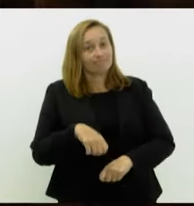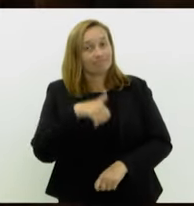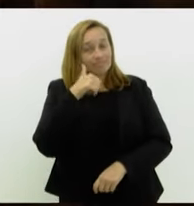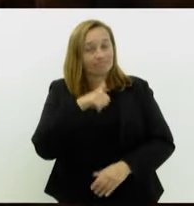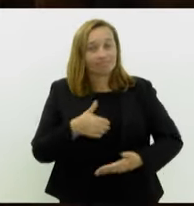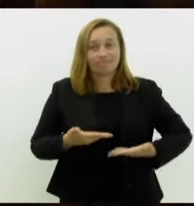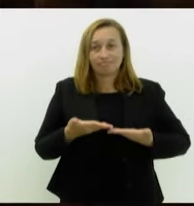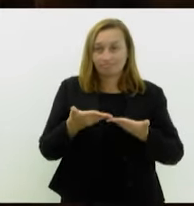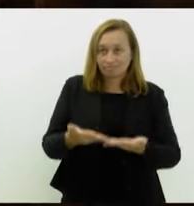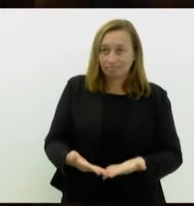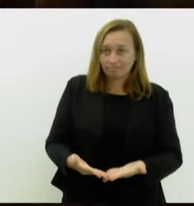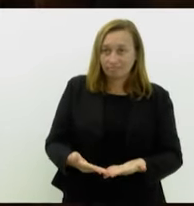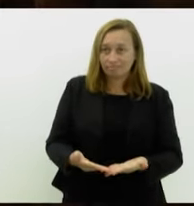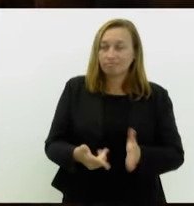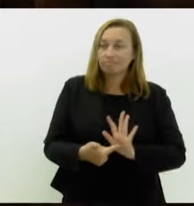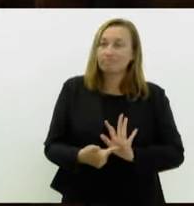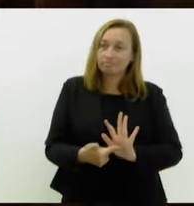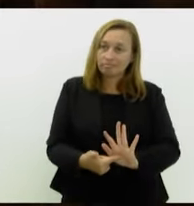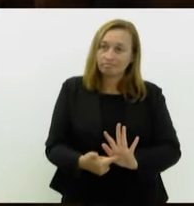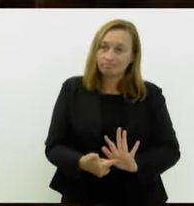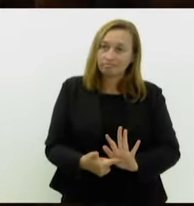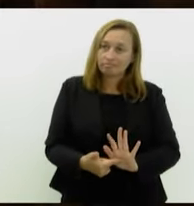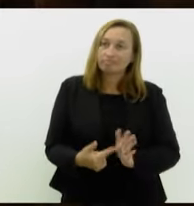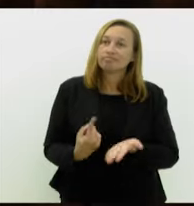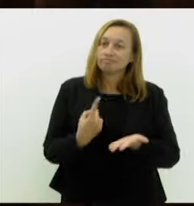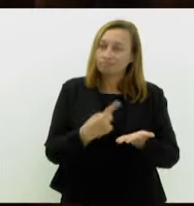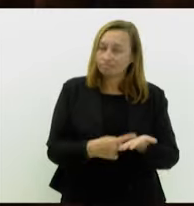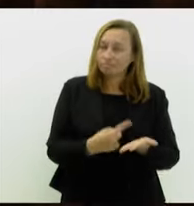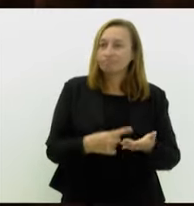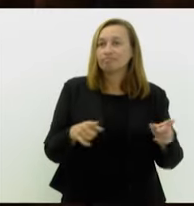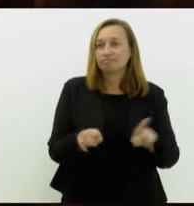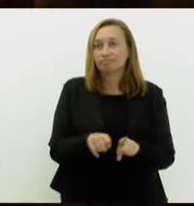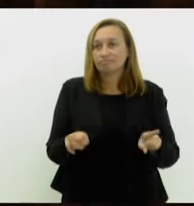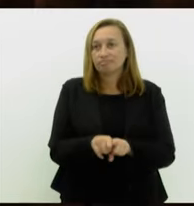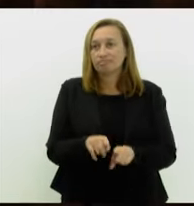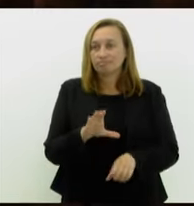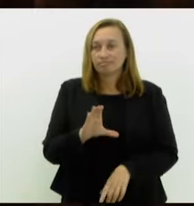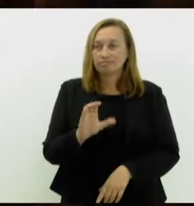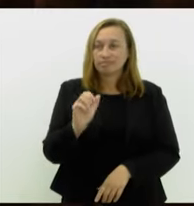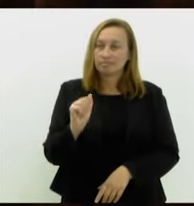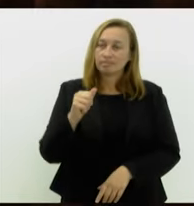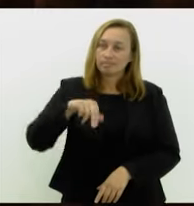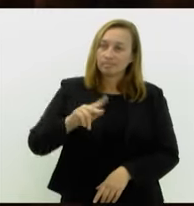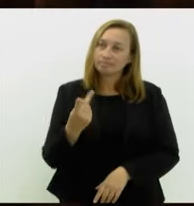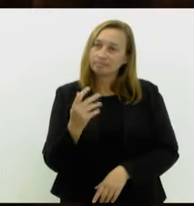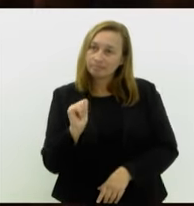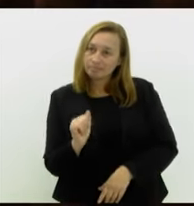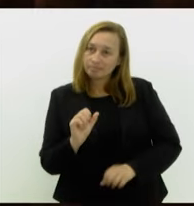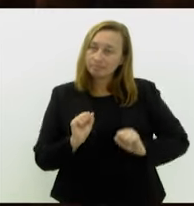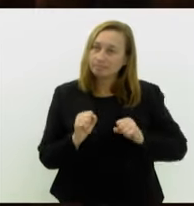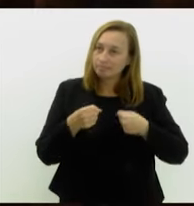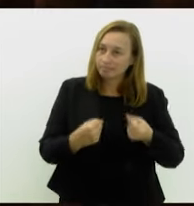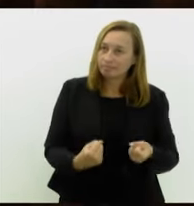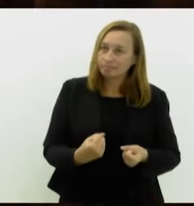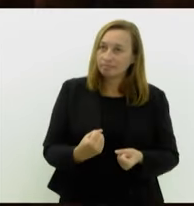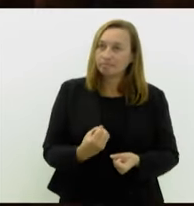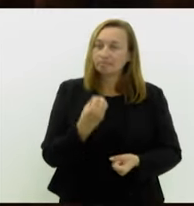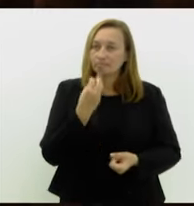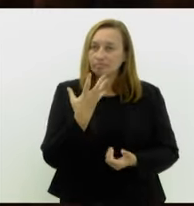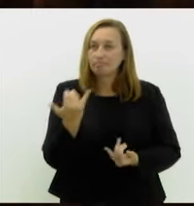oferecem demonstra tem que ser um compromisso também dessa campanha a defesa da boa